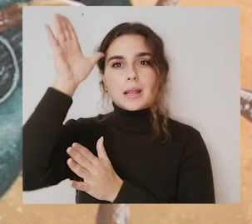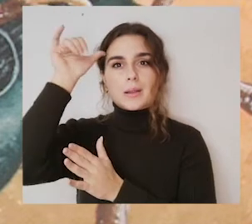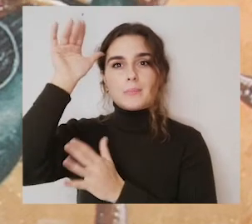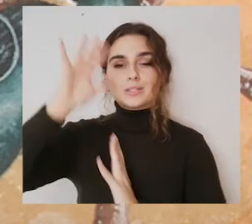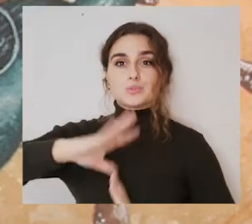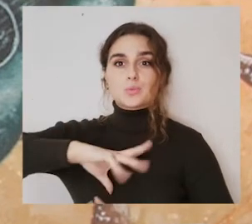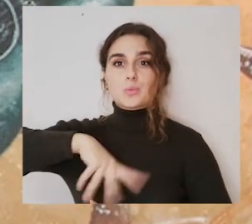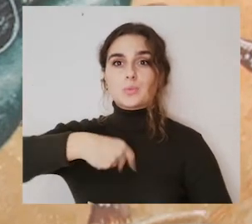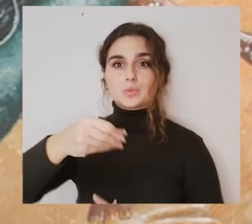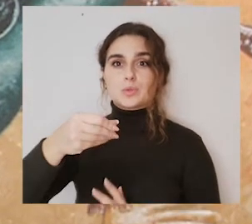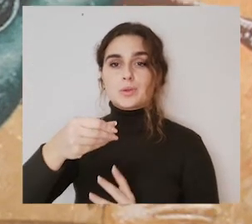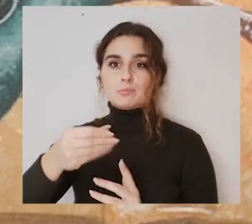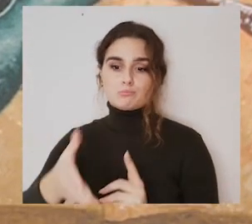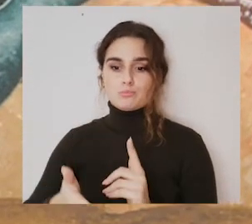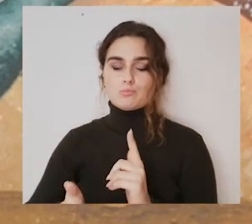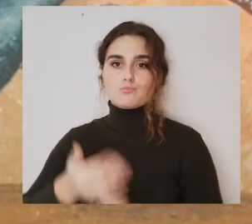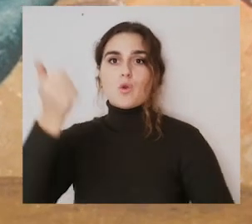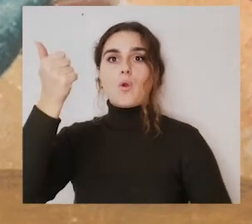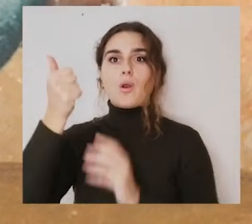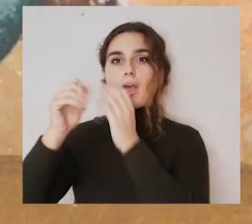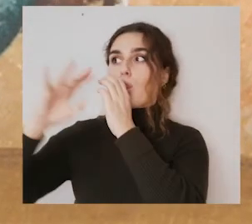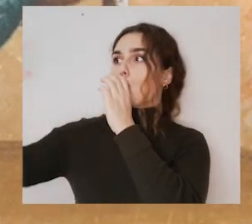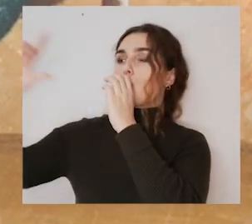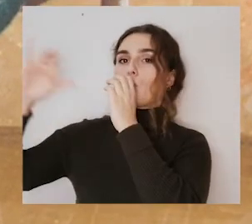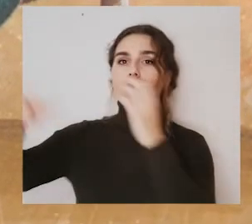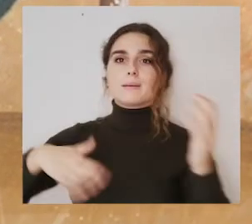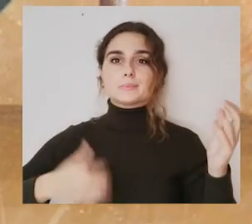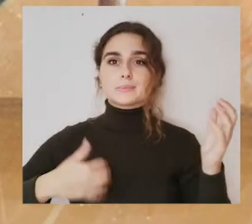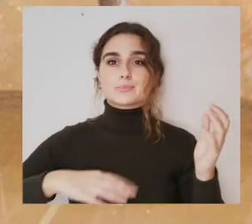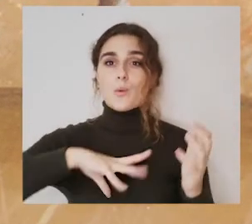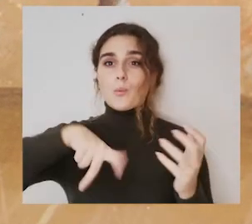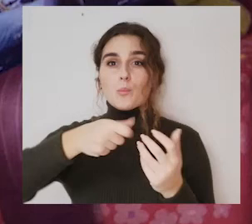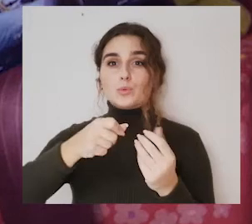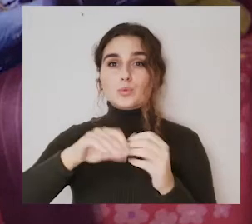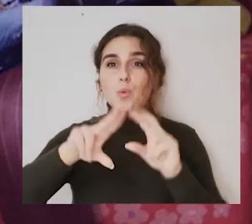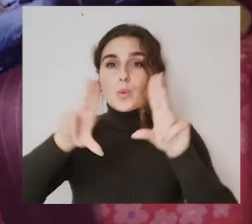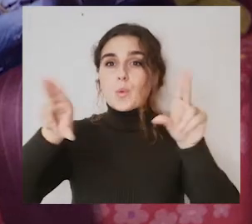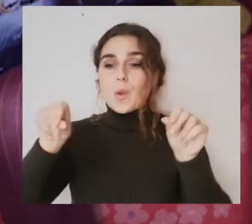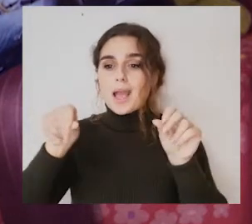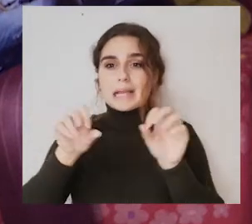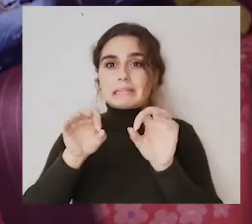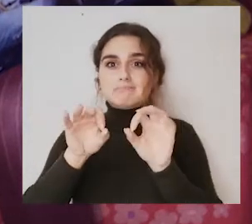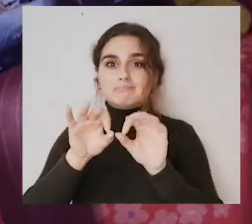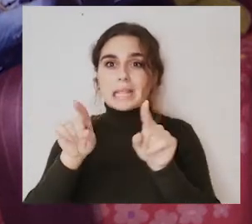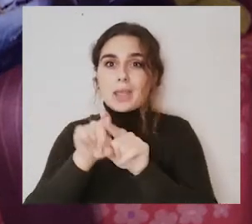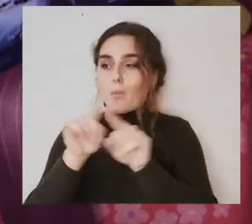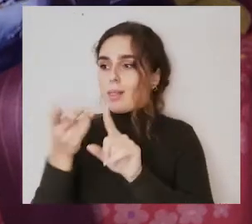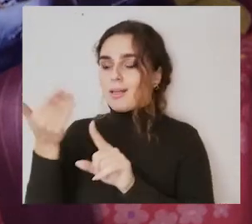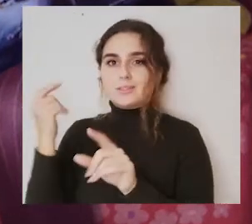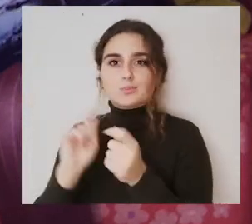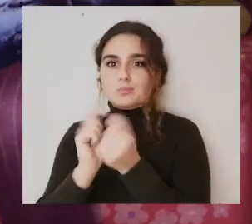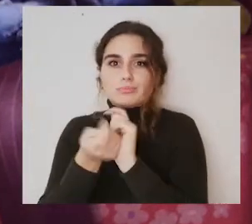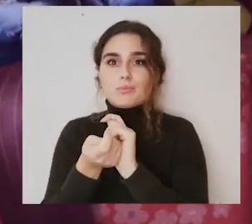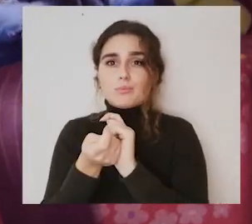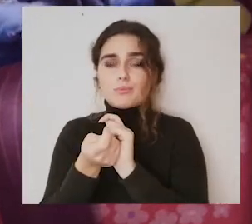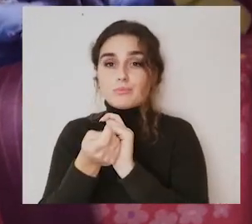passaram a soprar e a tocar guitarras. O mundo nunca foi mais o mesmo. A história não acaba aqui, nunca acaba,